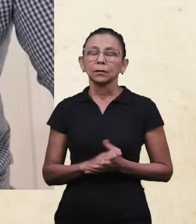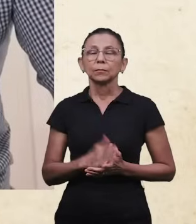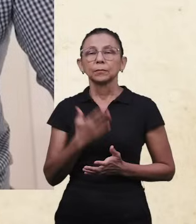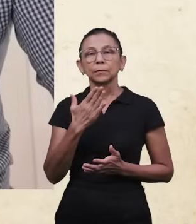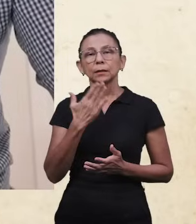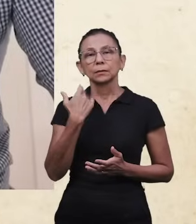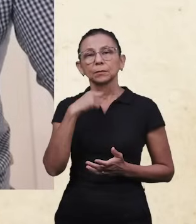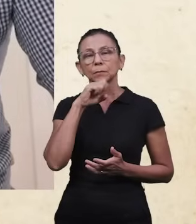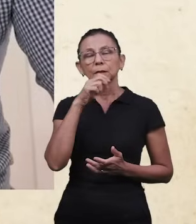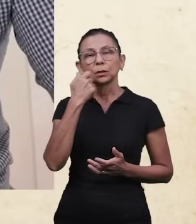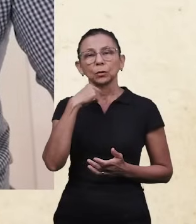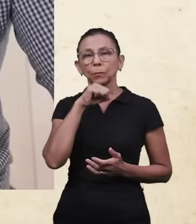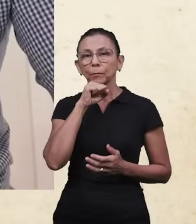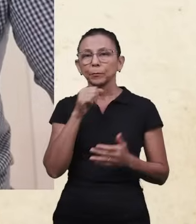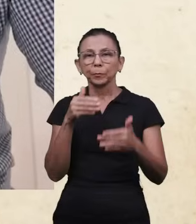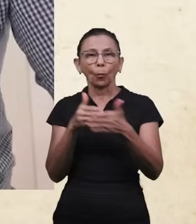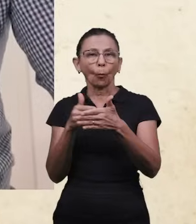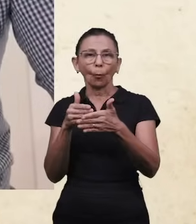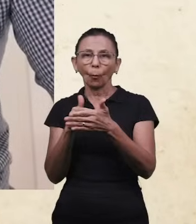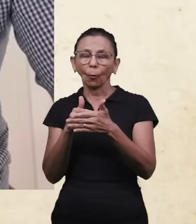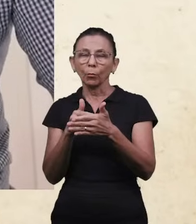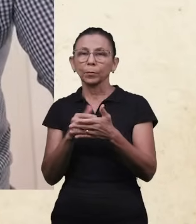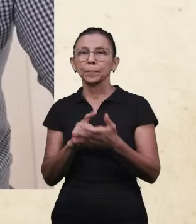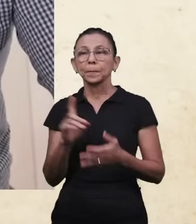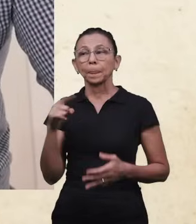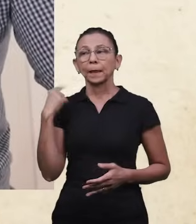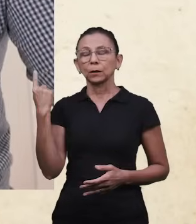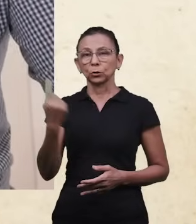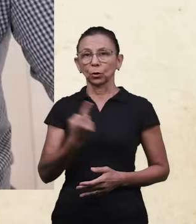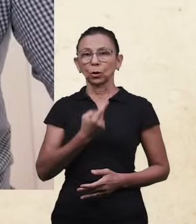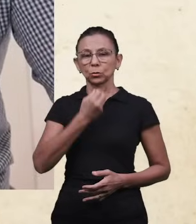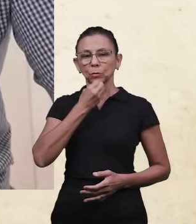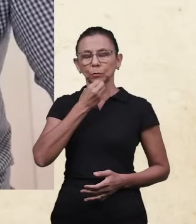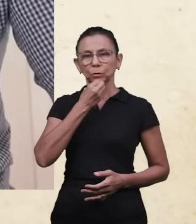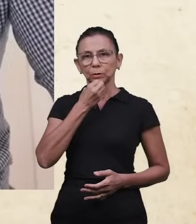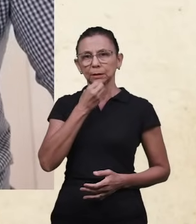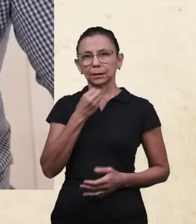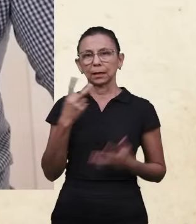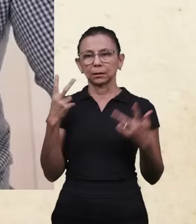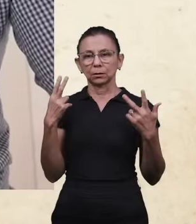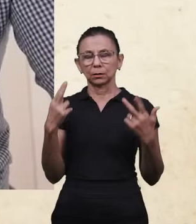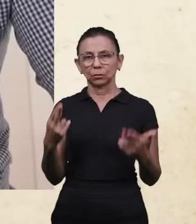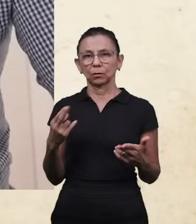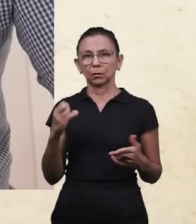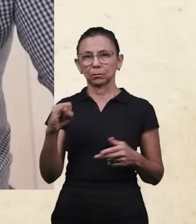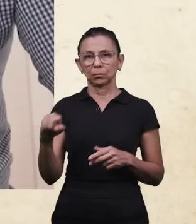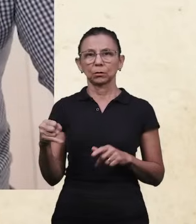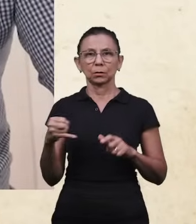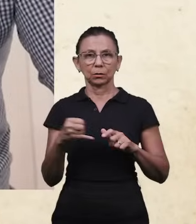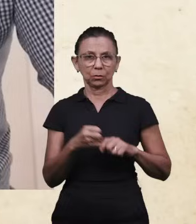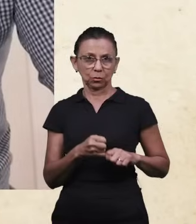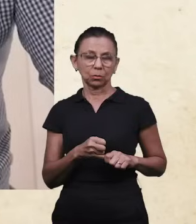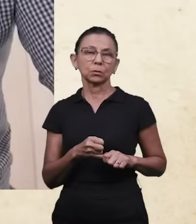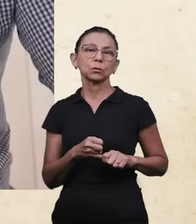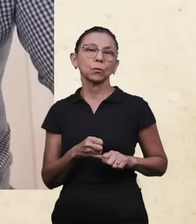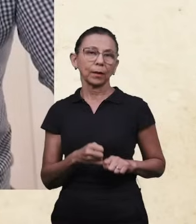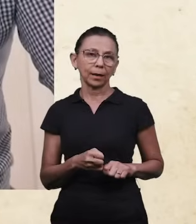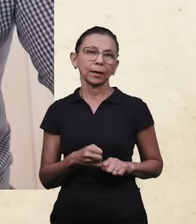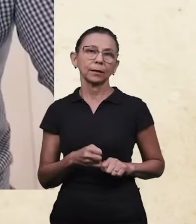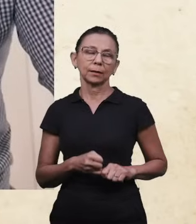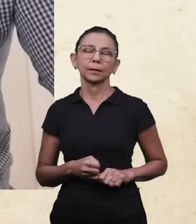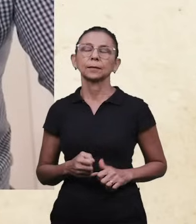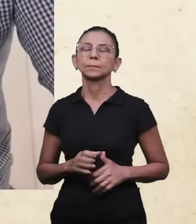temos essa oportunidade, esse privilégio de sermos como Josué foi, definidos em ter a